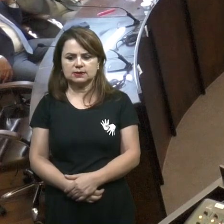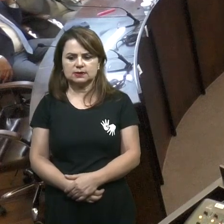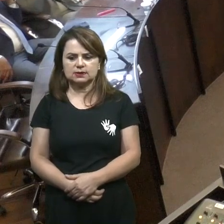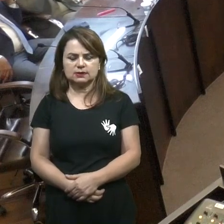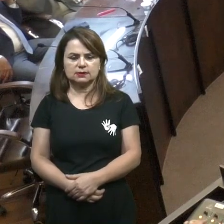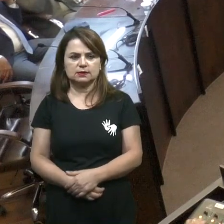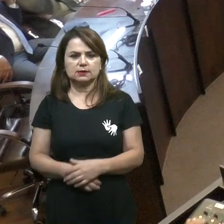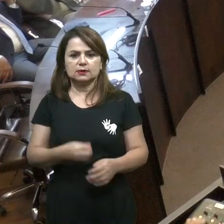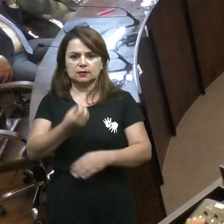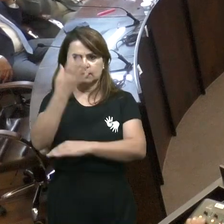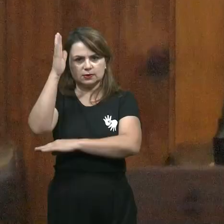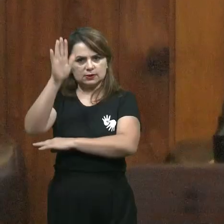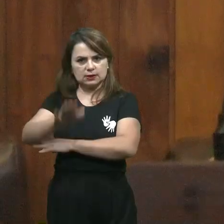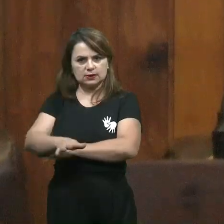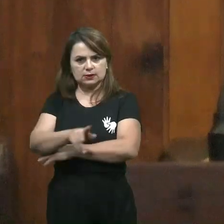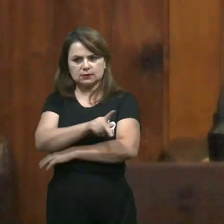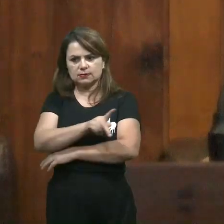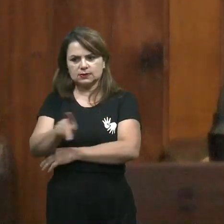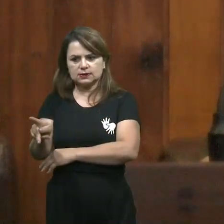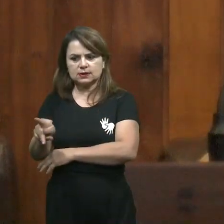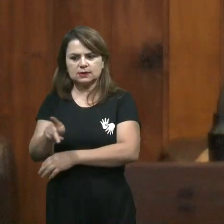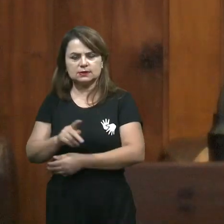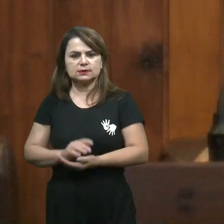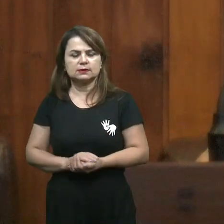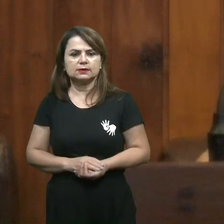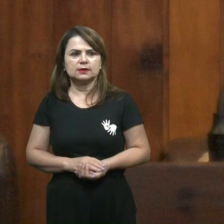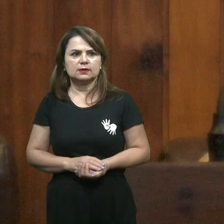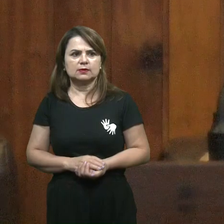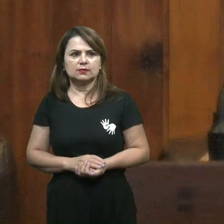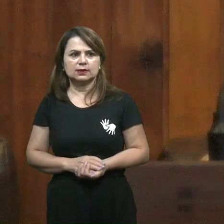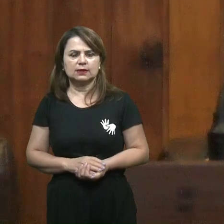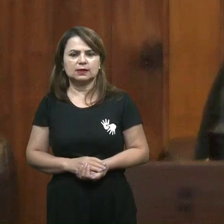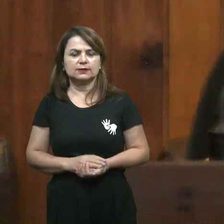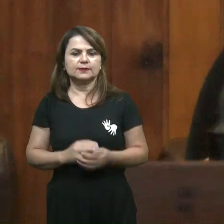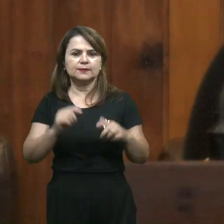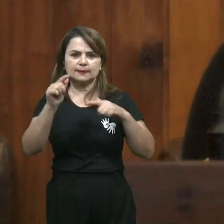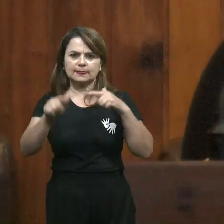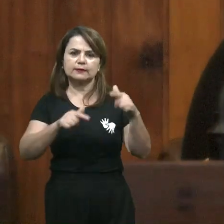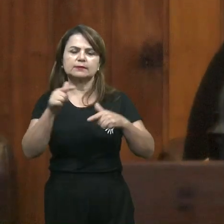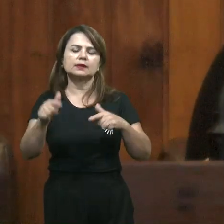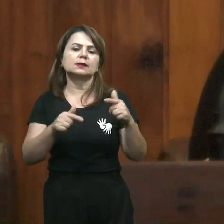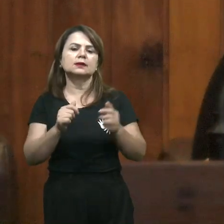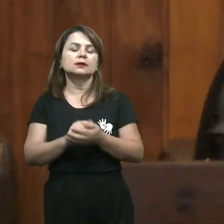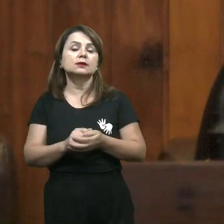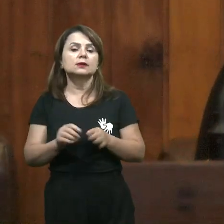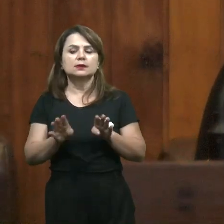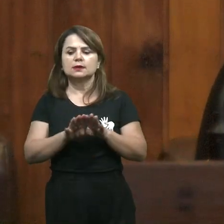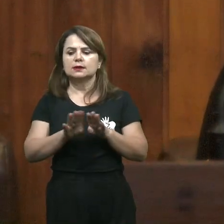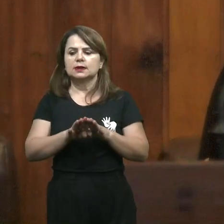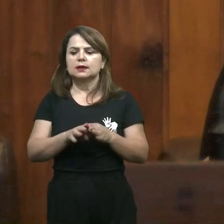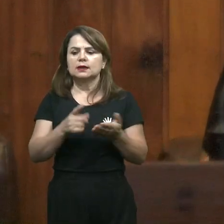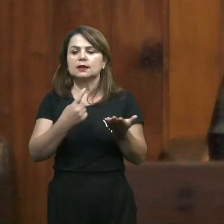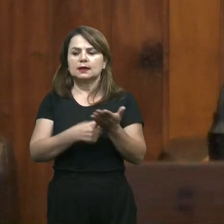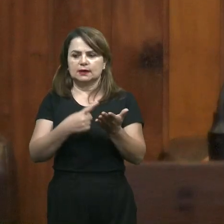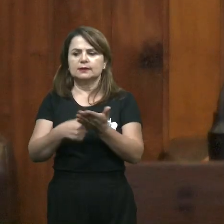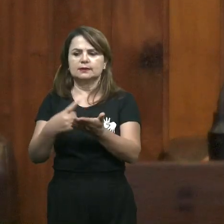Boa tarde, senhor presidente. Cumprimentar a mesa dos trabalhos, cumprimentar meus colegas vereadores,